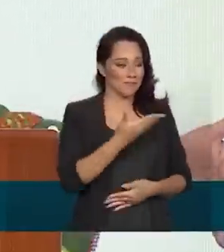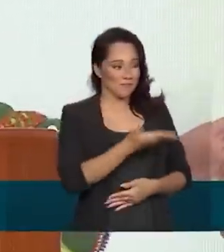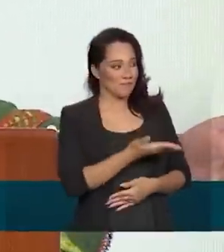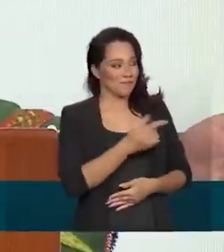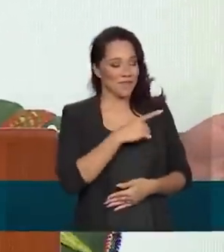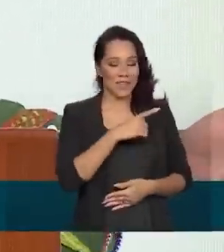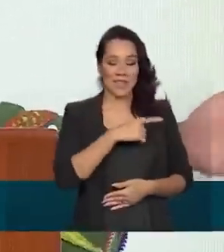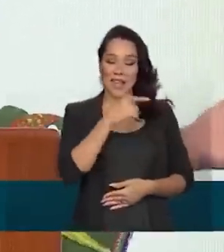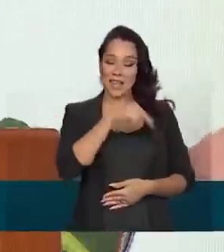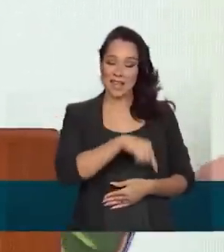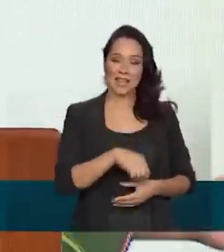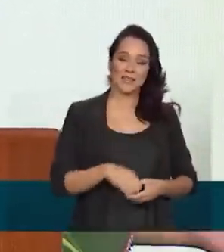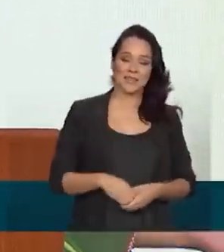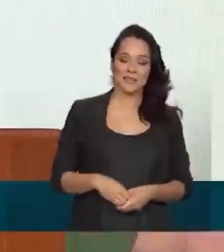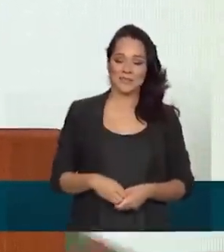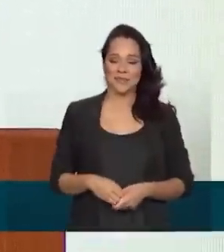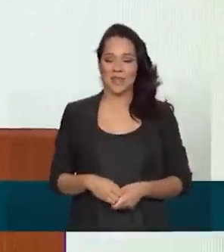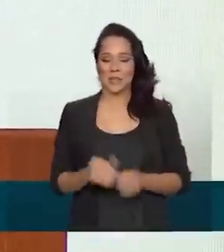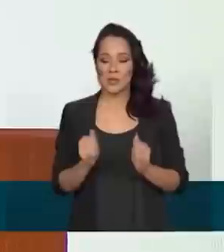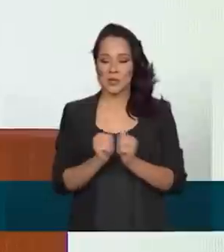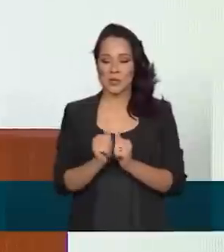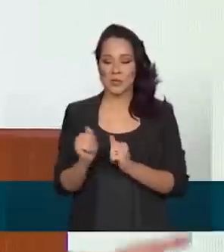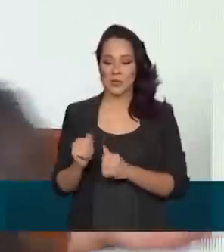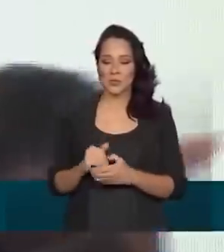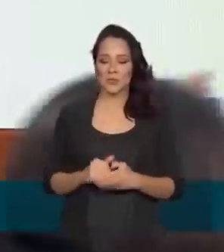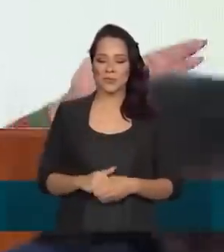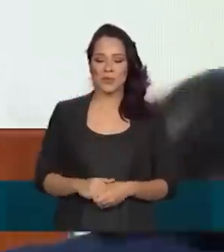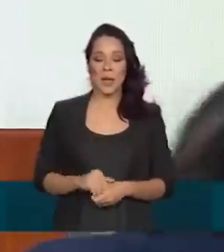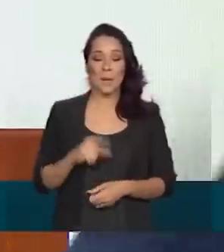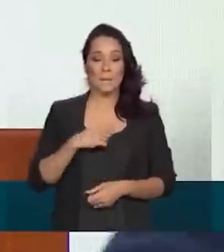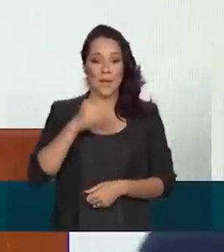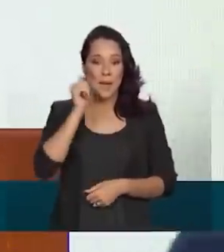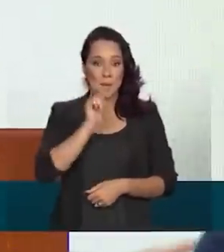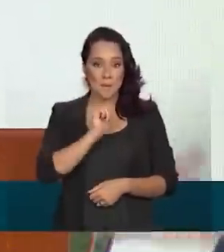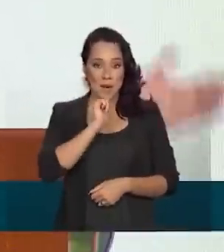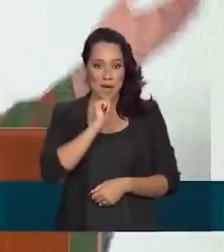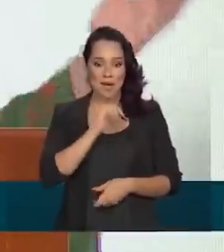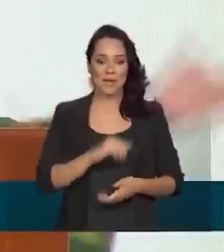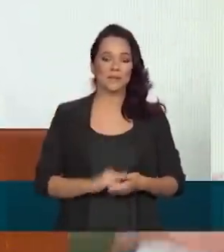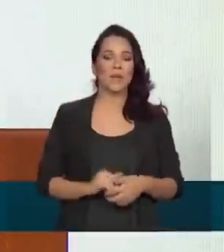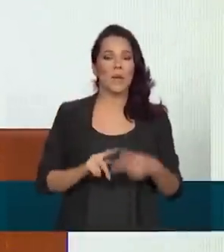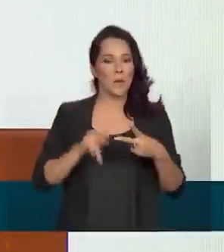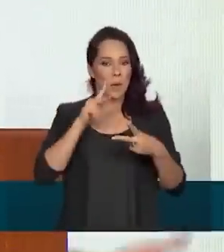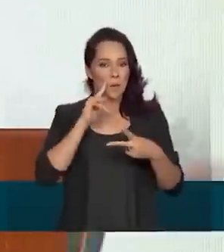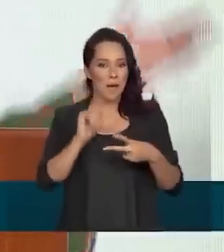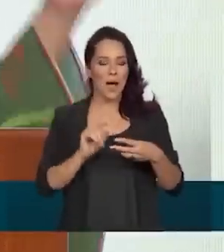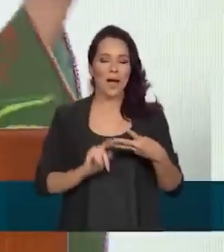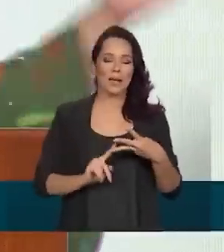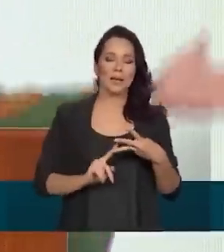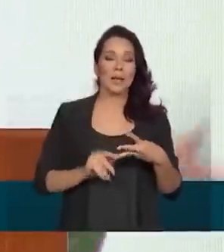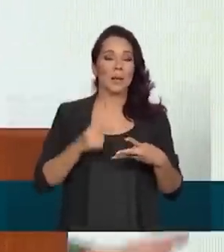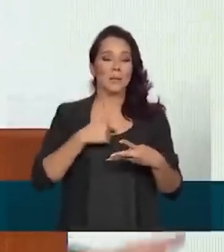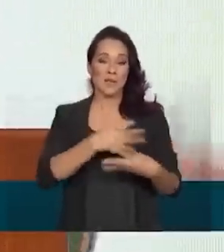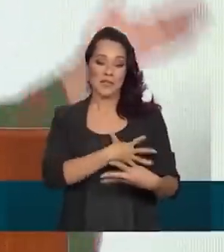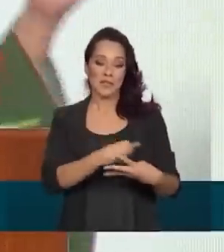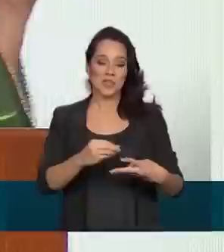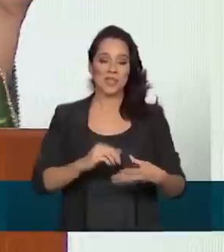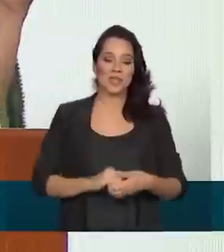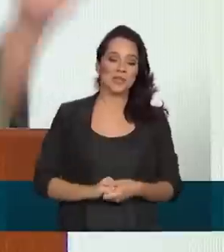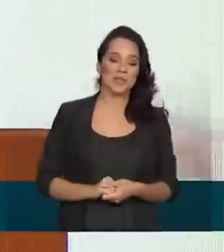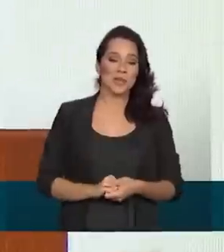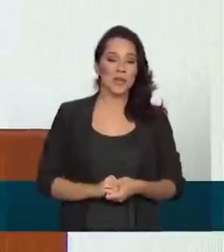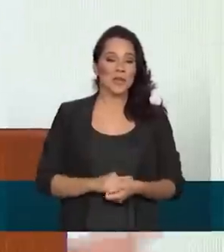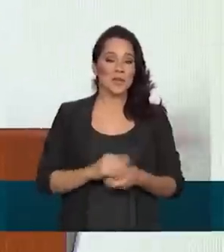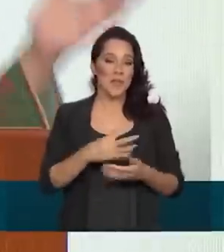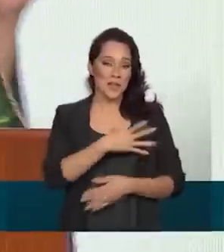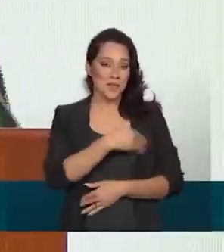aqui, né, ao meu lado. A minha mãe, o meu pai, meus filhos,